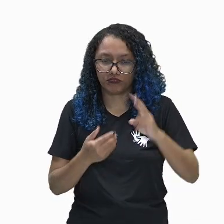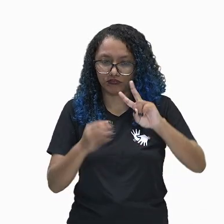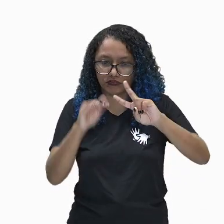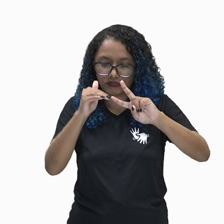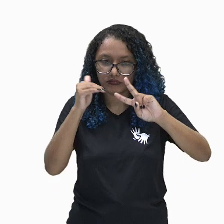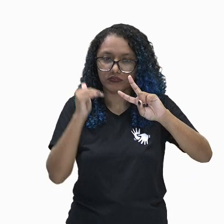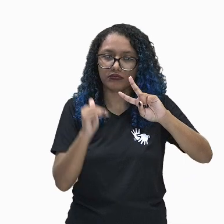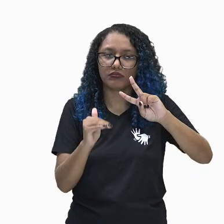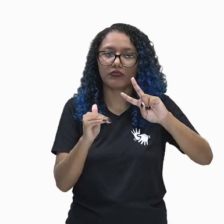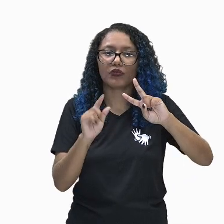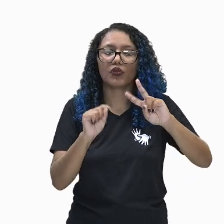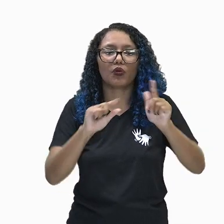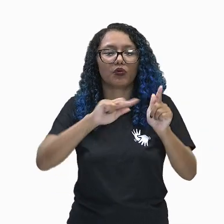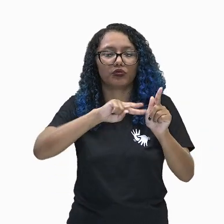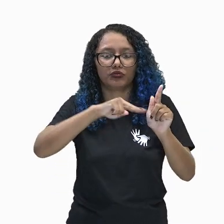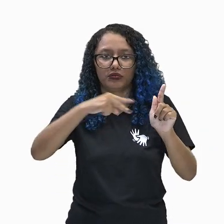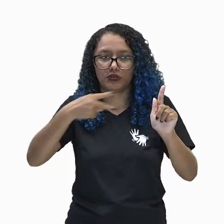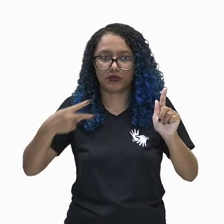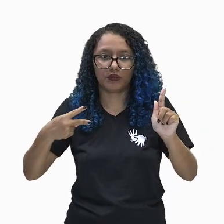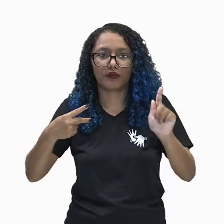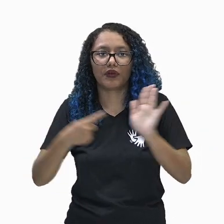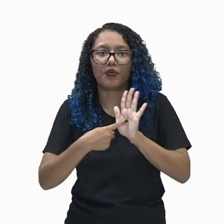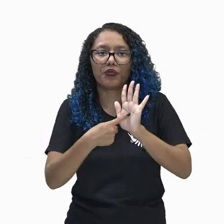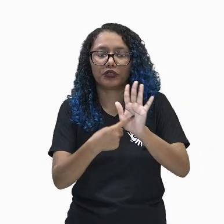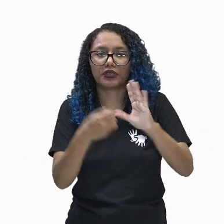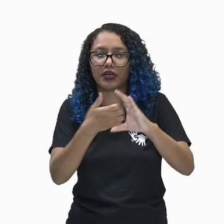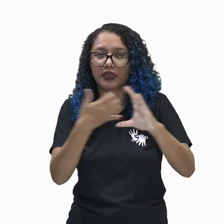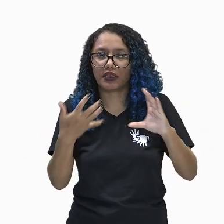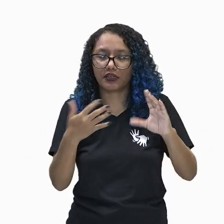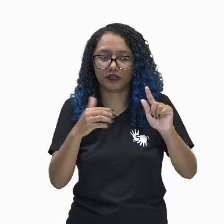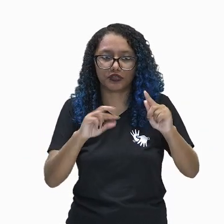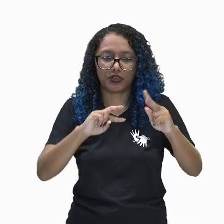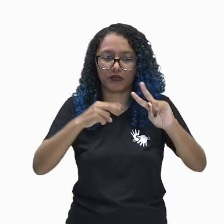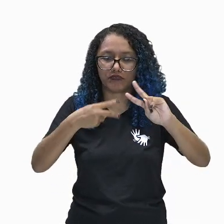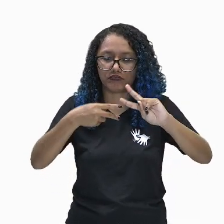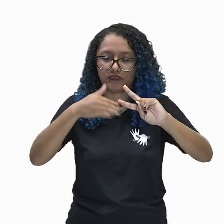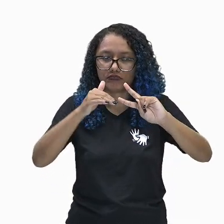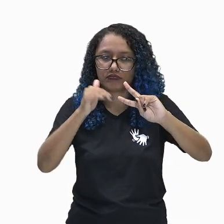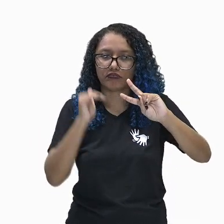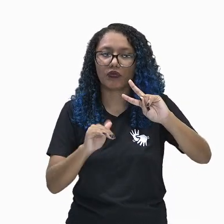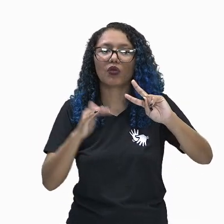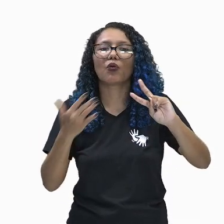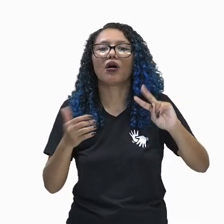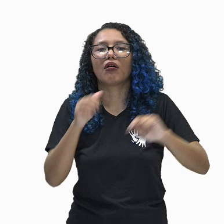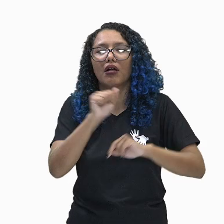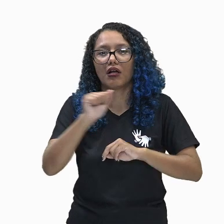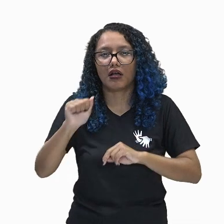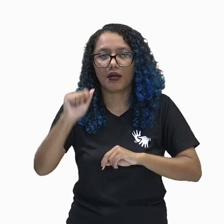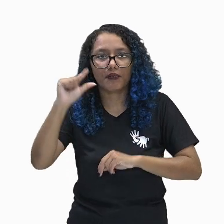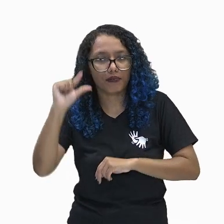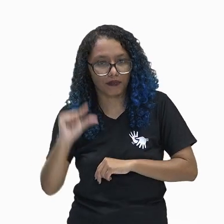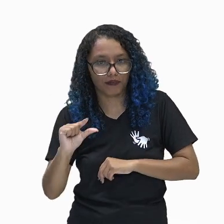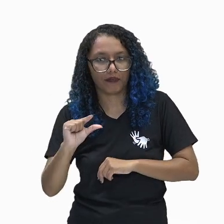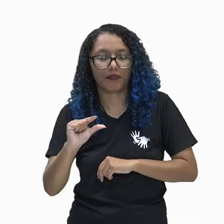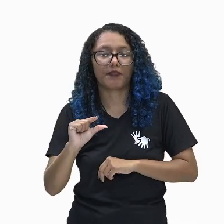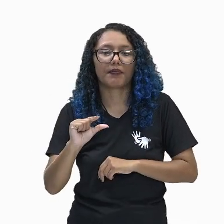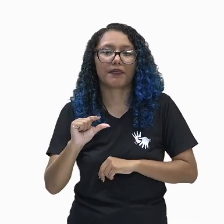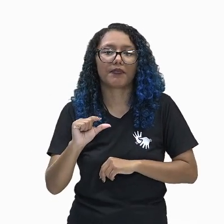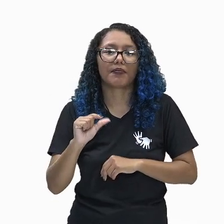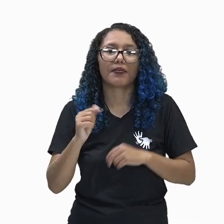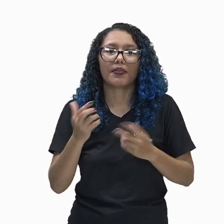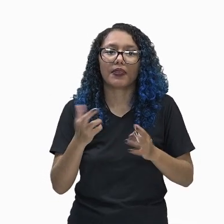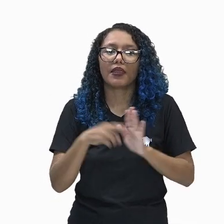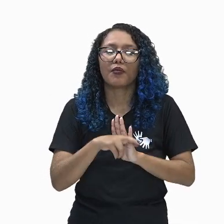vai expressar a característica recessiva do albinismo é o azinho-azinho. E a representação do